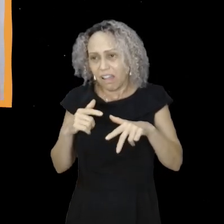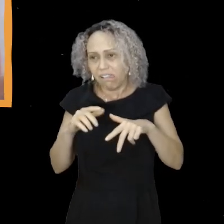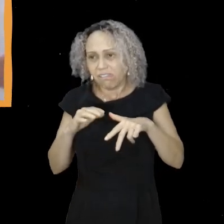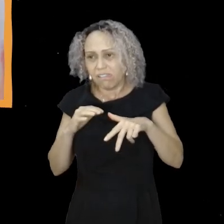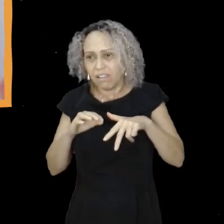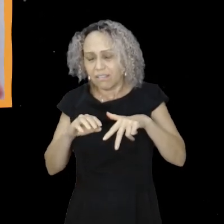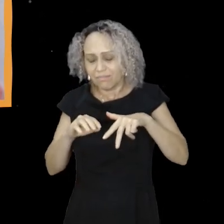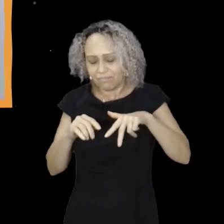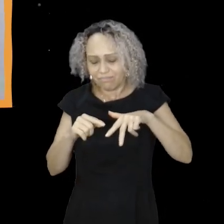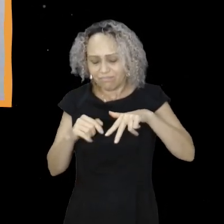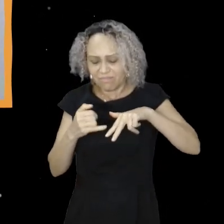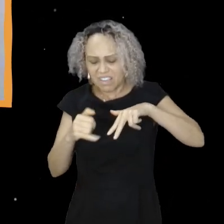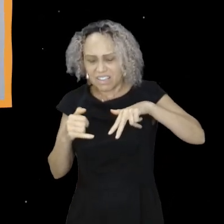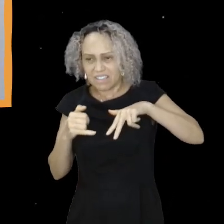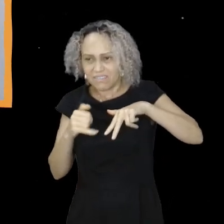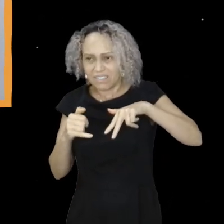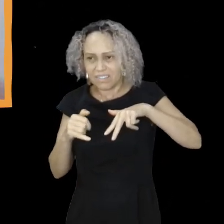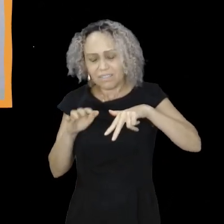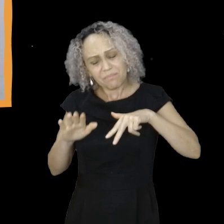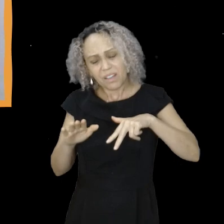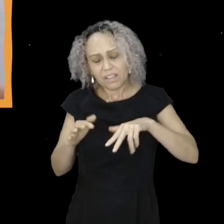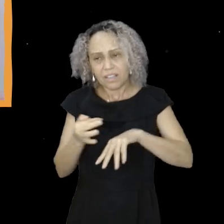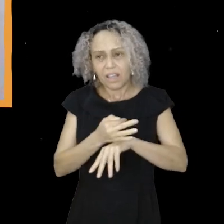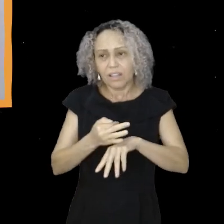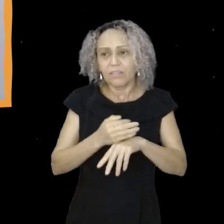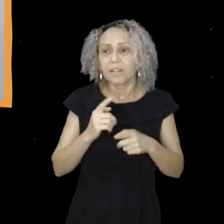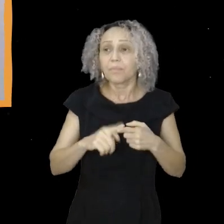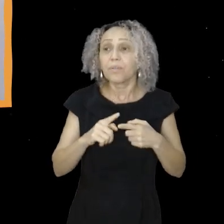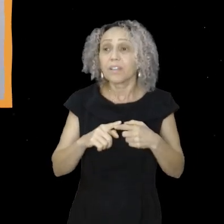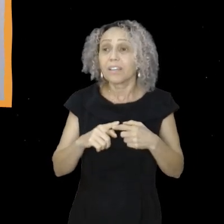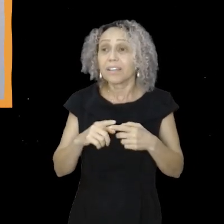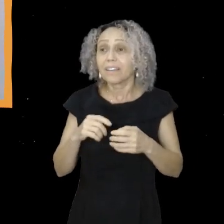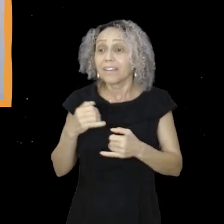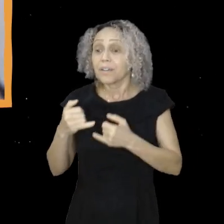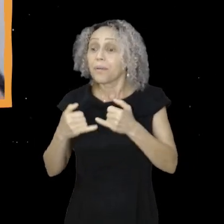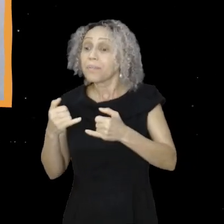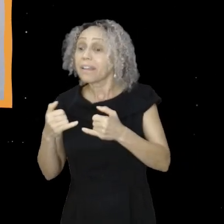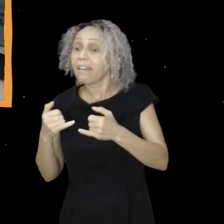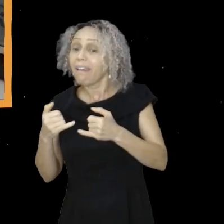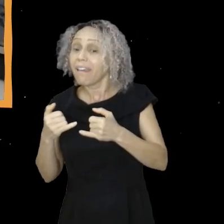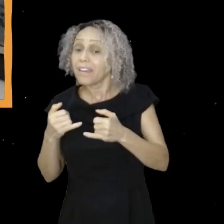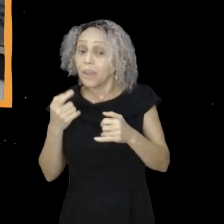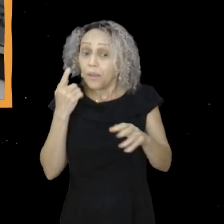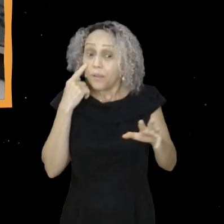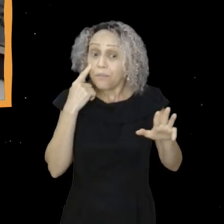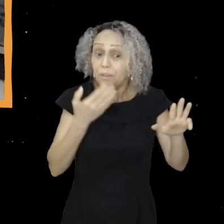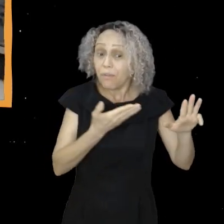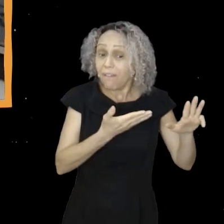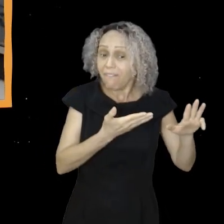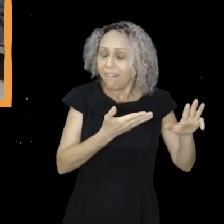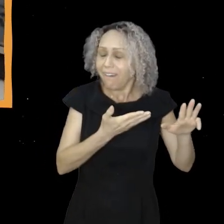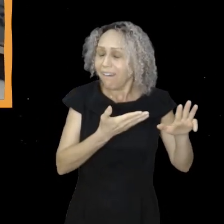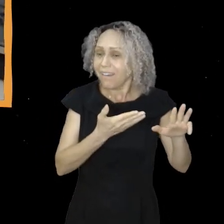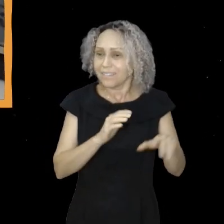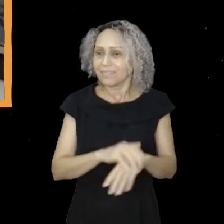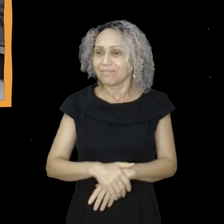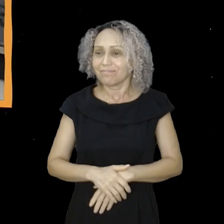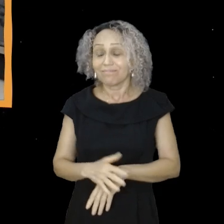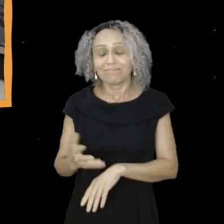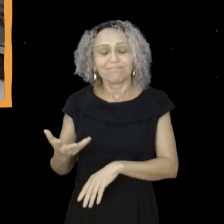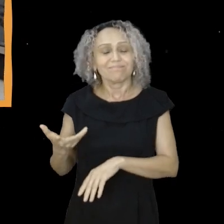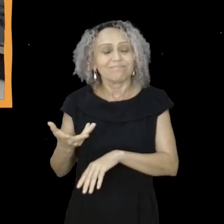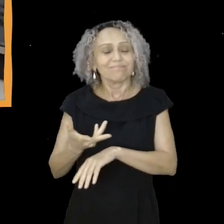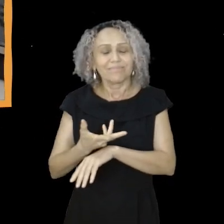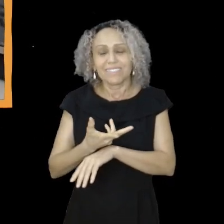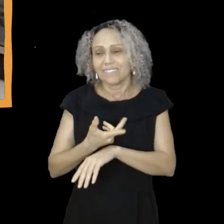Mas mesmo assim, mesmo tendo me machucado, eu gostei das férias, porque afinal, brinquei e vi o Lula. Imagina, ver o Lula. Maravilhosa, incrível. Essa página do